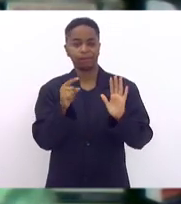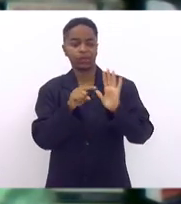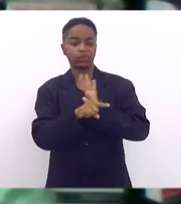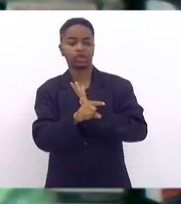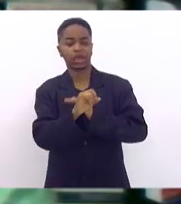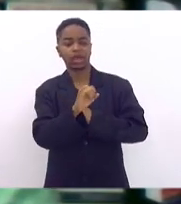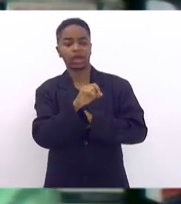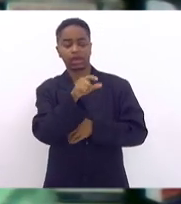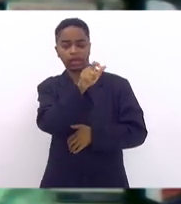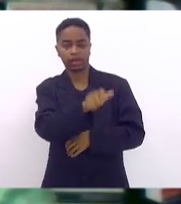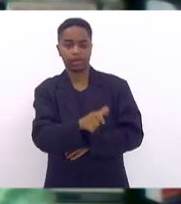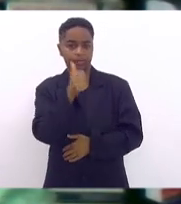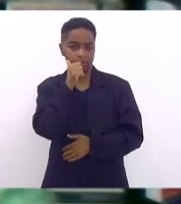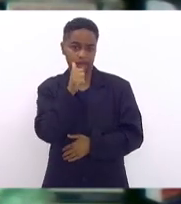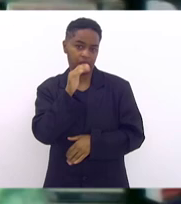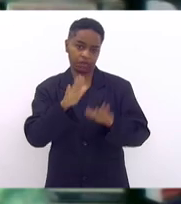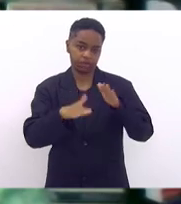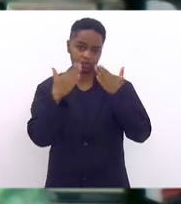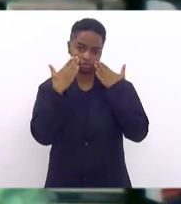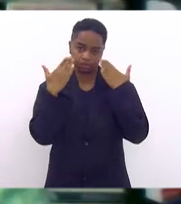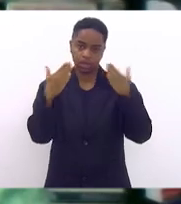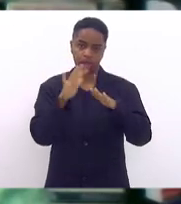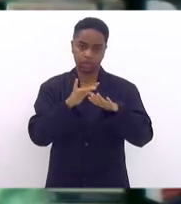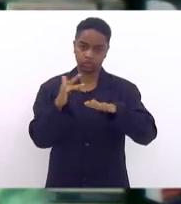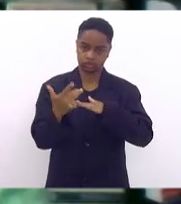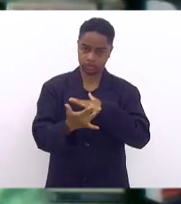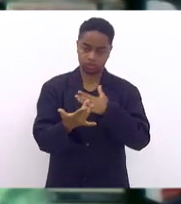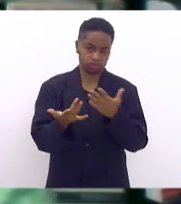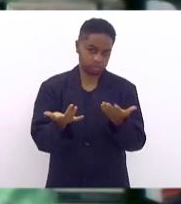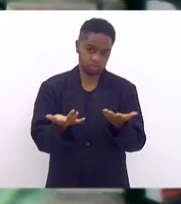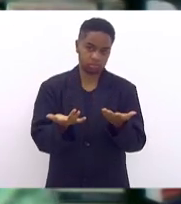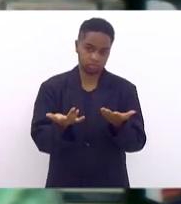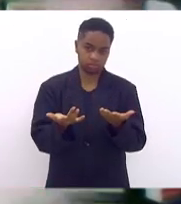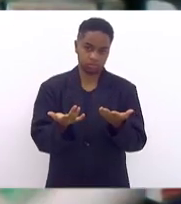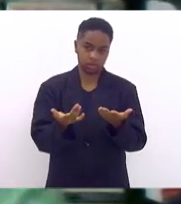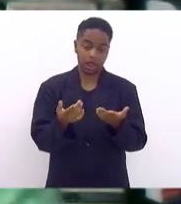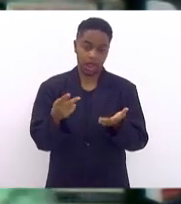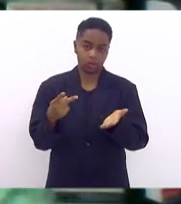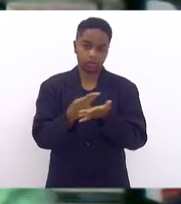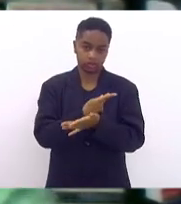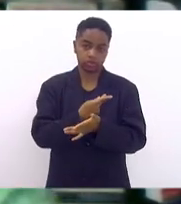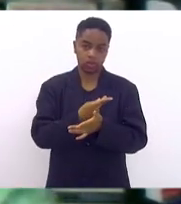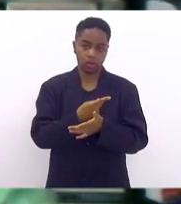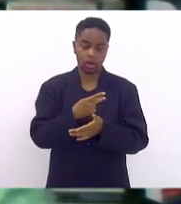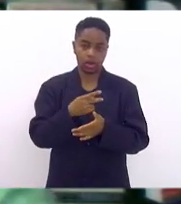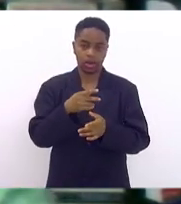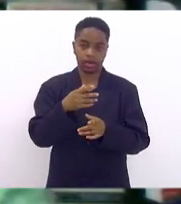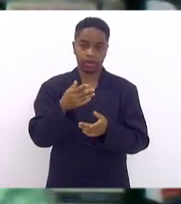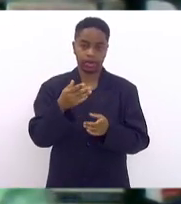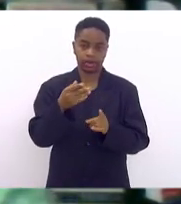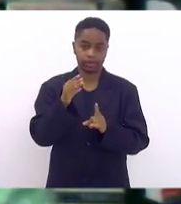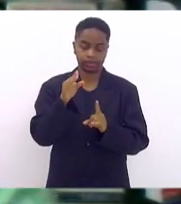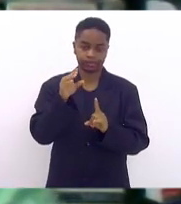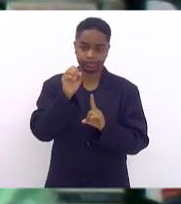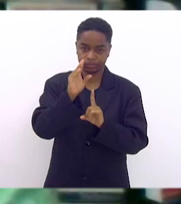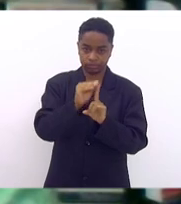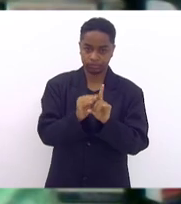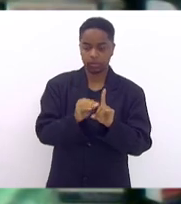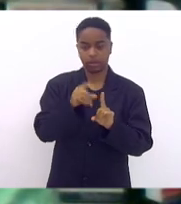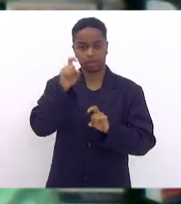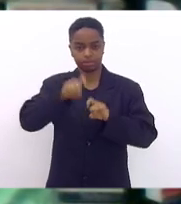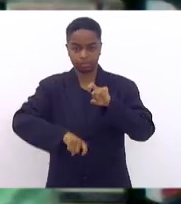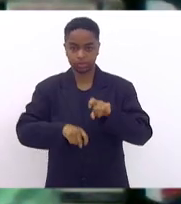que foi, de repente, exposta numa rede social, né? Foi abusada e exposta. Tem um caso desse recente.